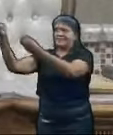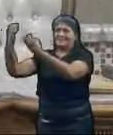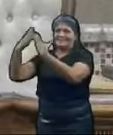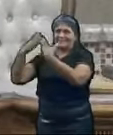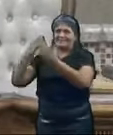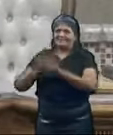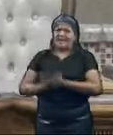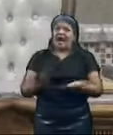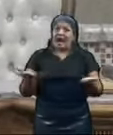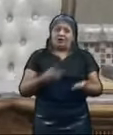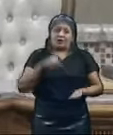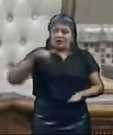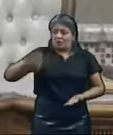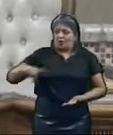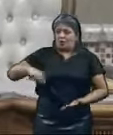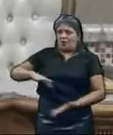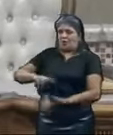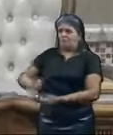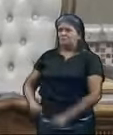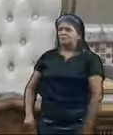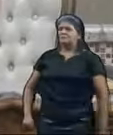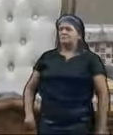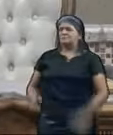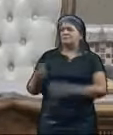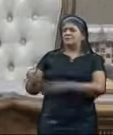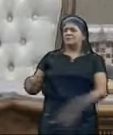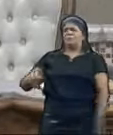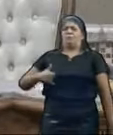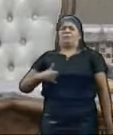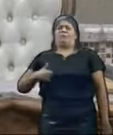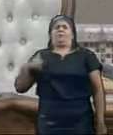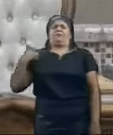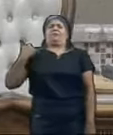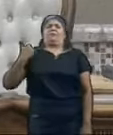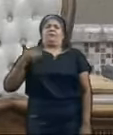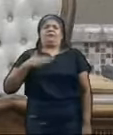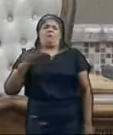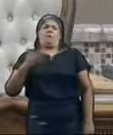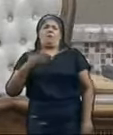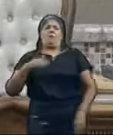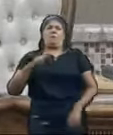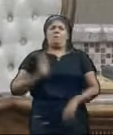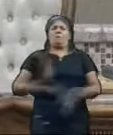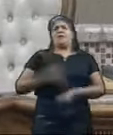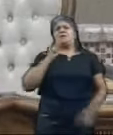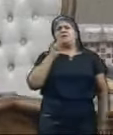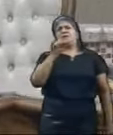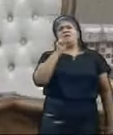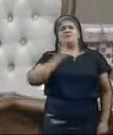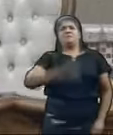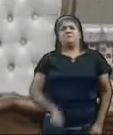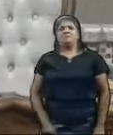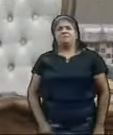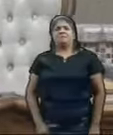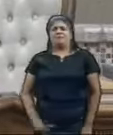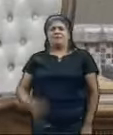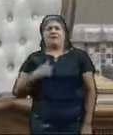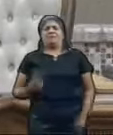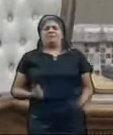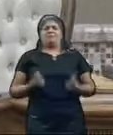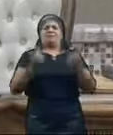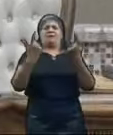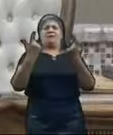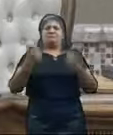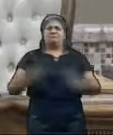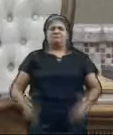satanás vem do diabo que fez com que essa caracteriza e se incorporar na vida da humanidade ou de Jesus trazendo o evangelho a